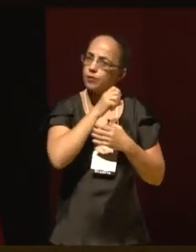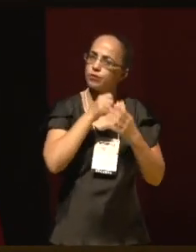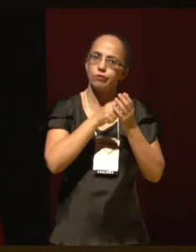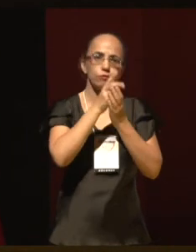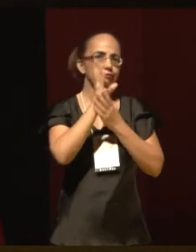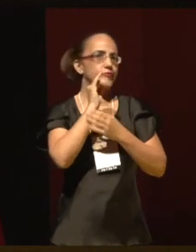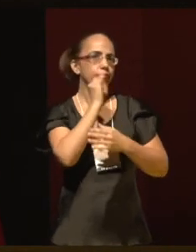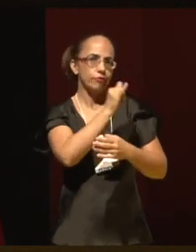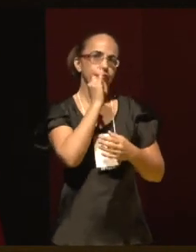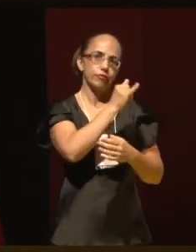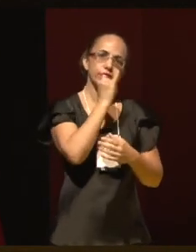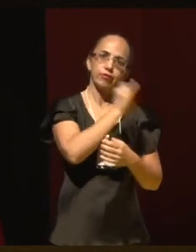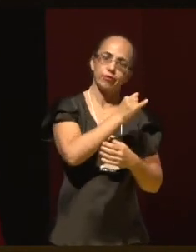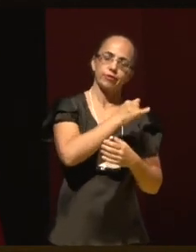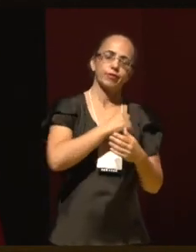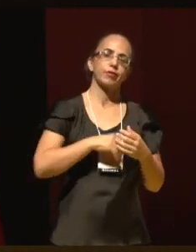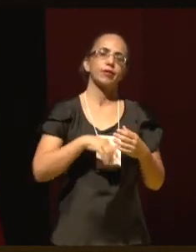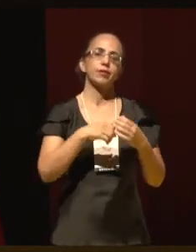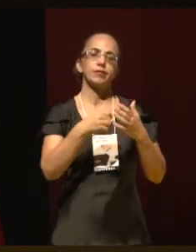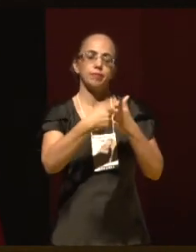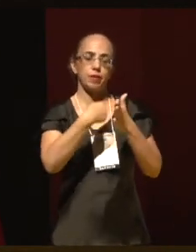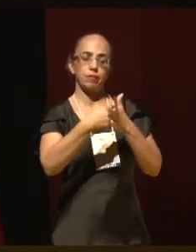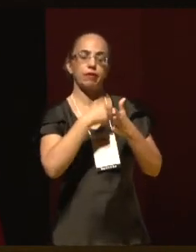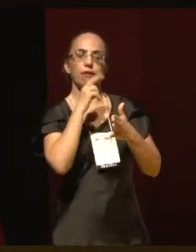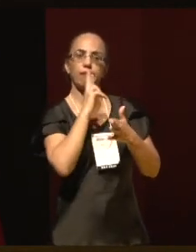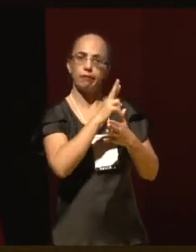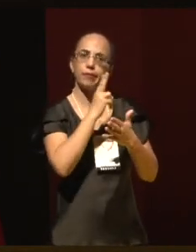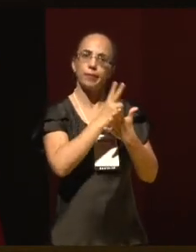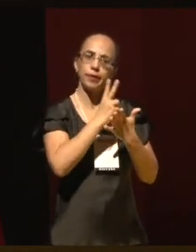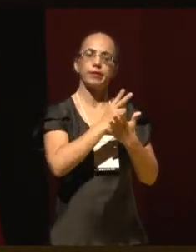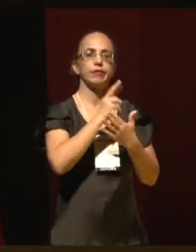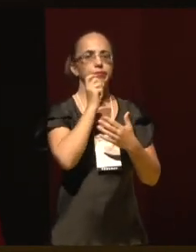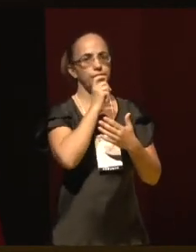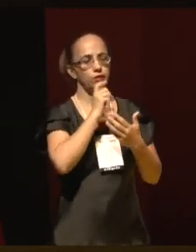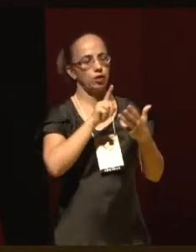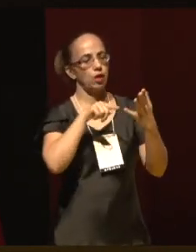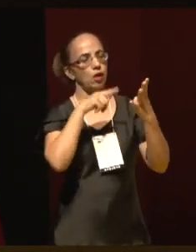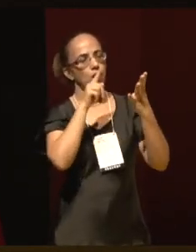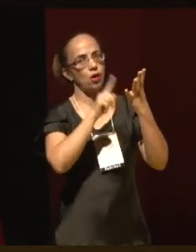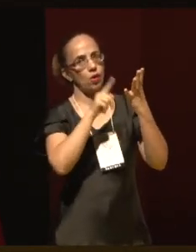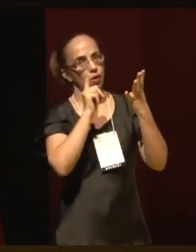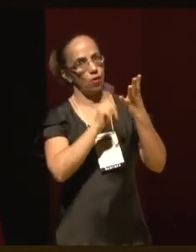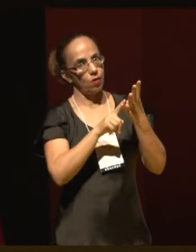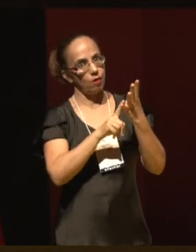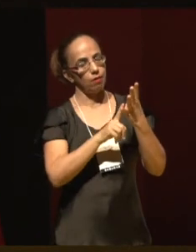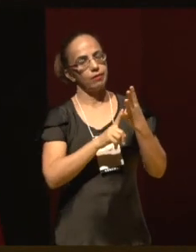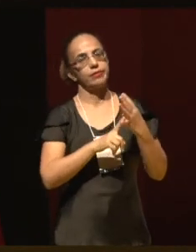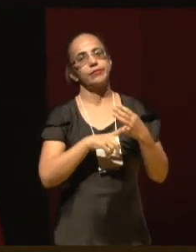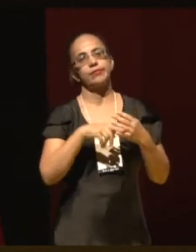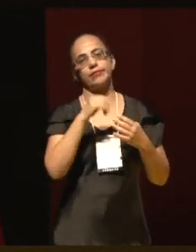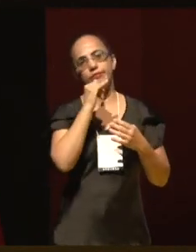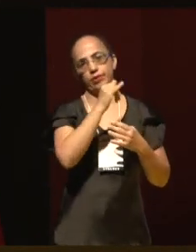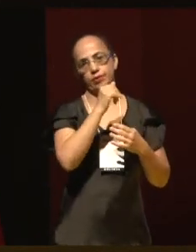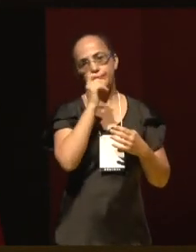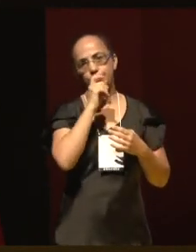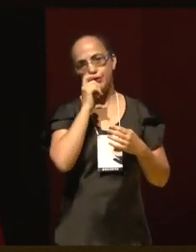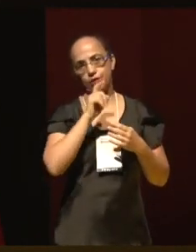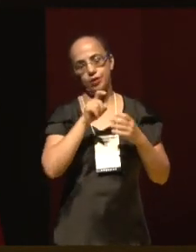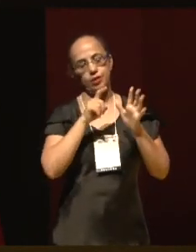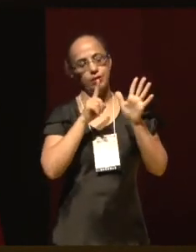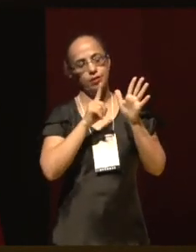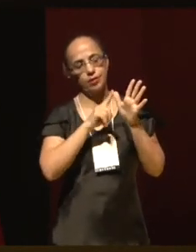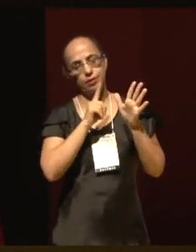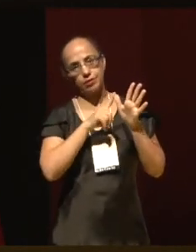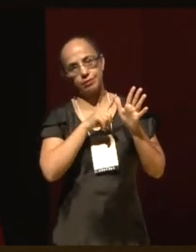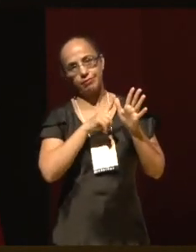Quarto, dizer a mentira. Já treinada. Quinto, lembrar-se sempre de todos